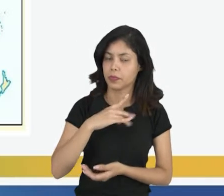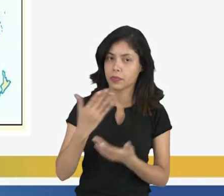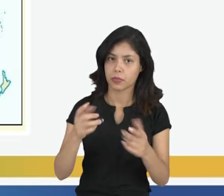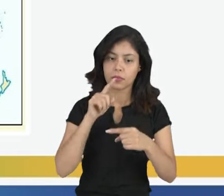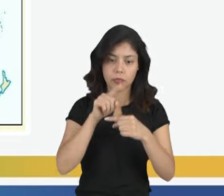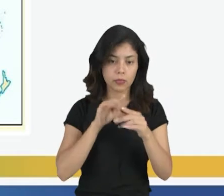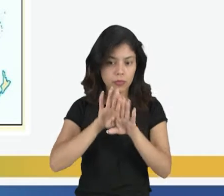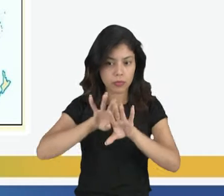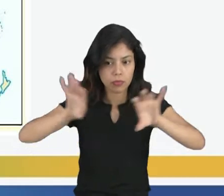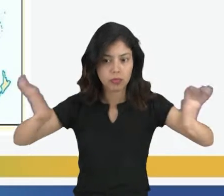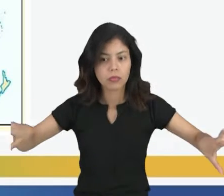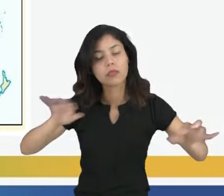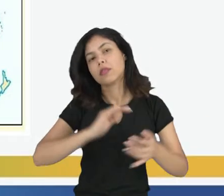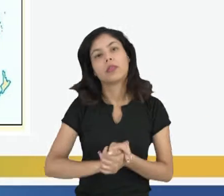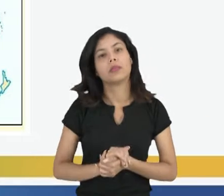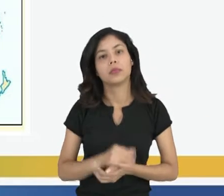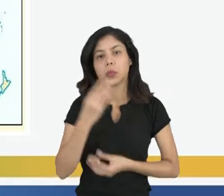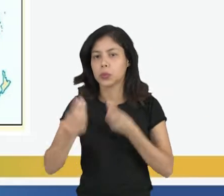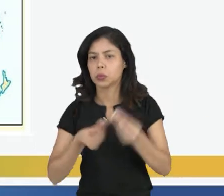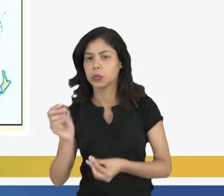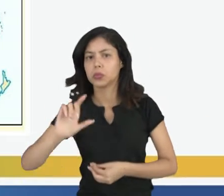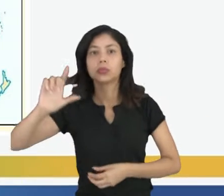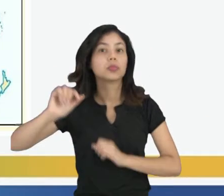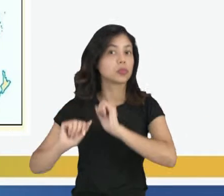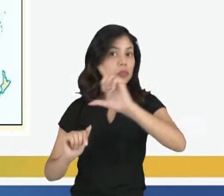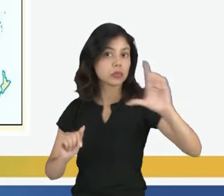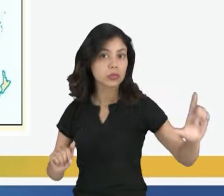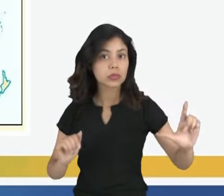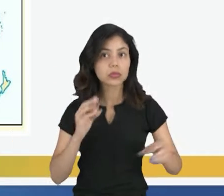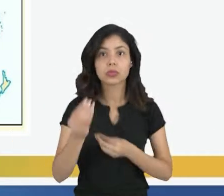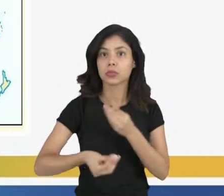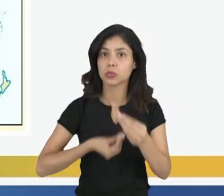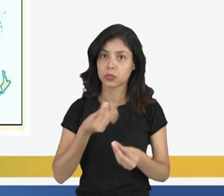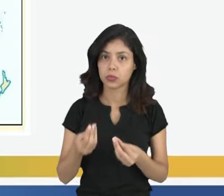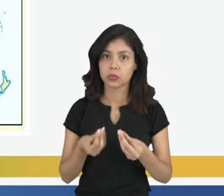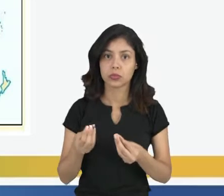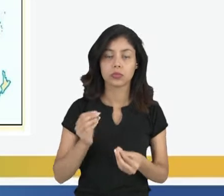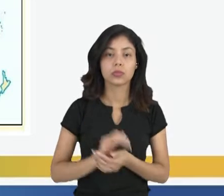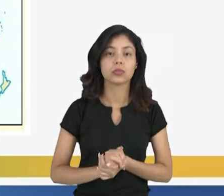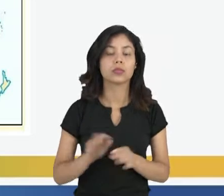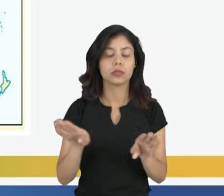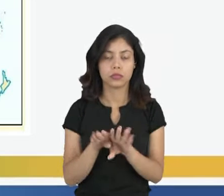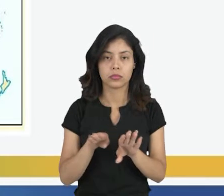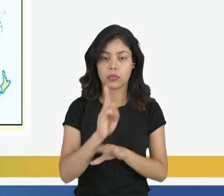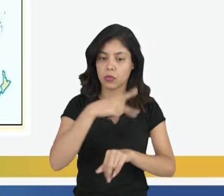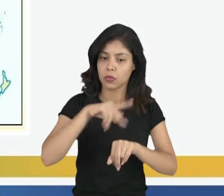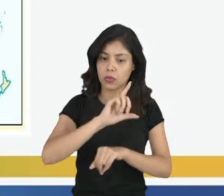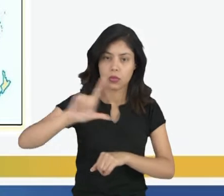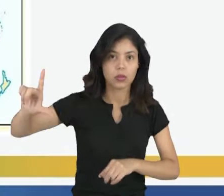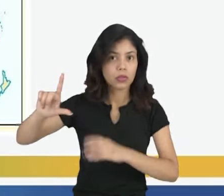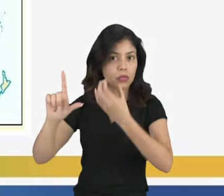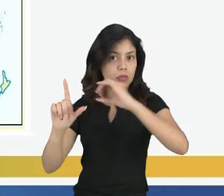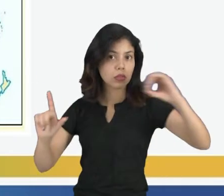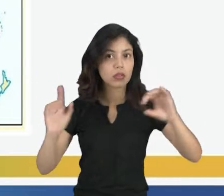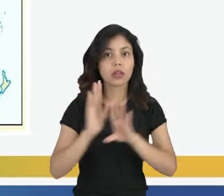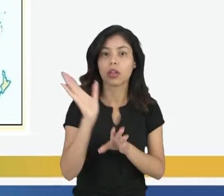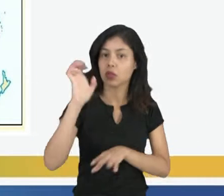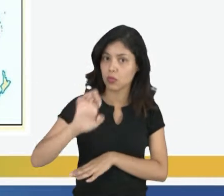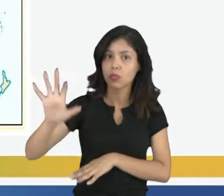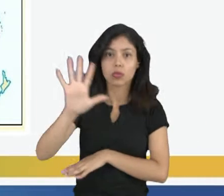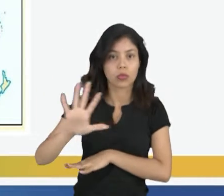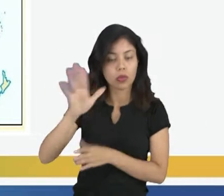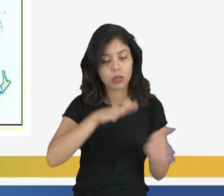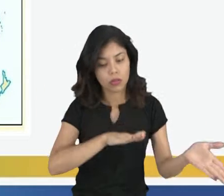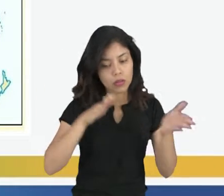essa divisão aí, tanto do leste europeu, né, dos países também, como eu disse para vocês, da Europa, a